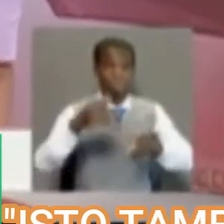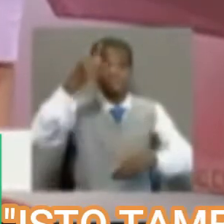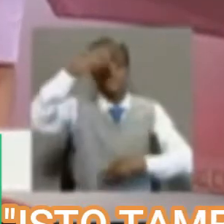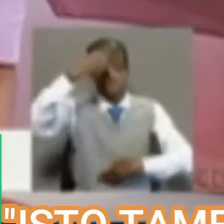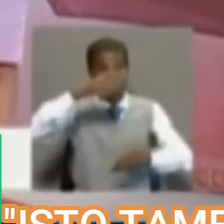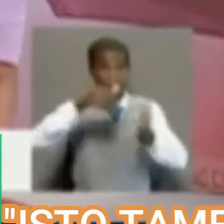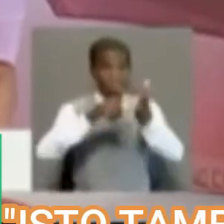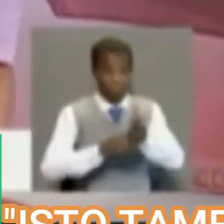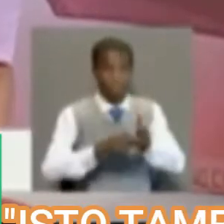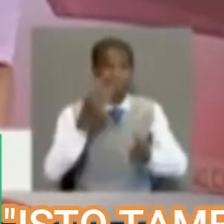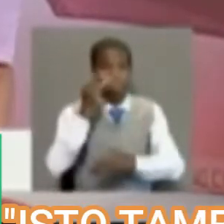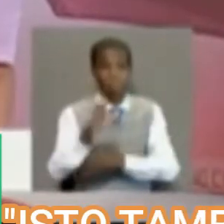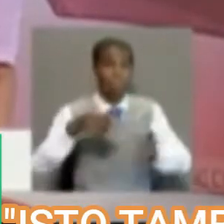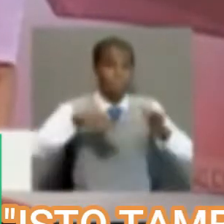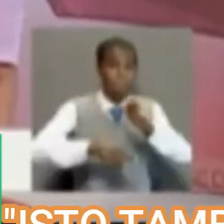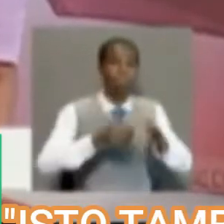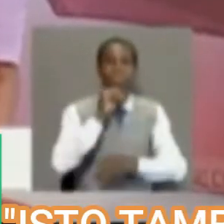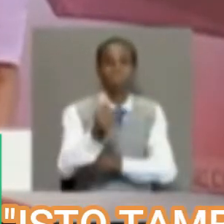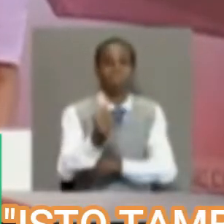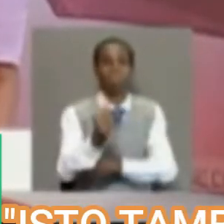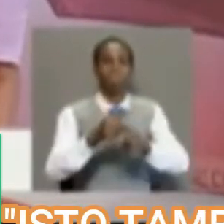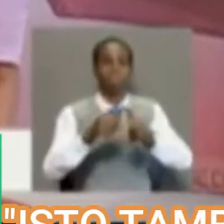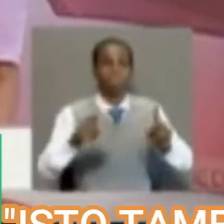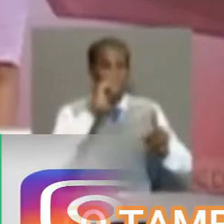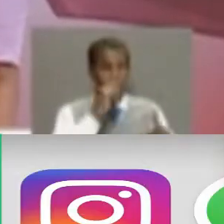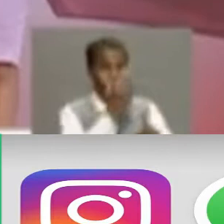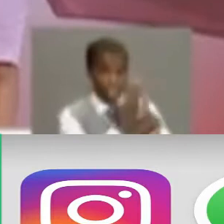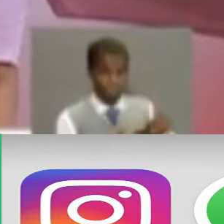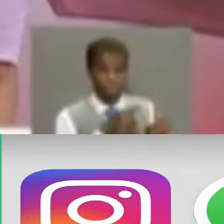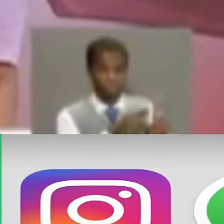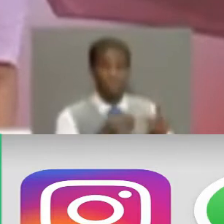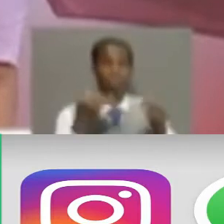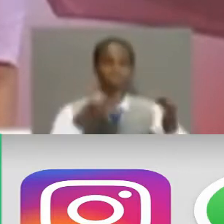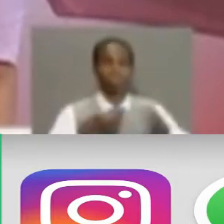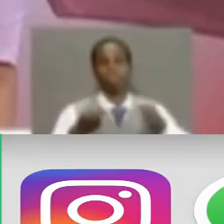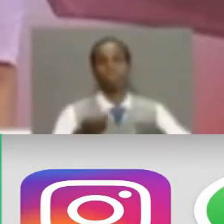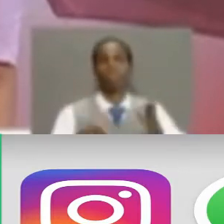que não se ter em conta os argumentos da senhora doutora quando se faz o